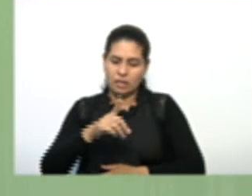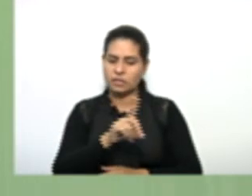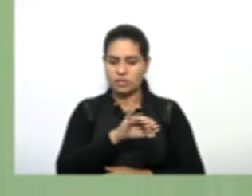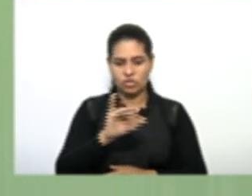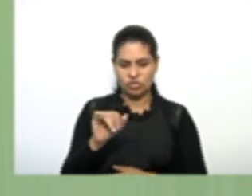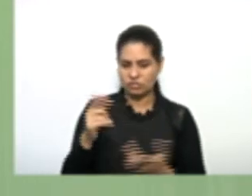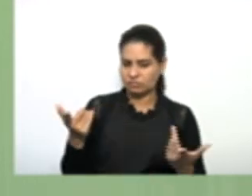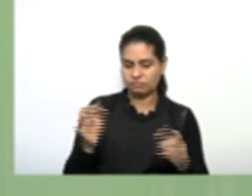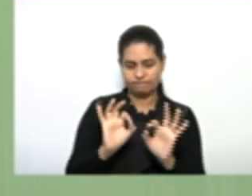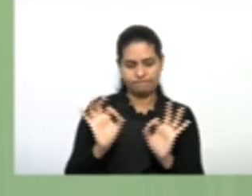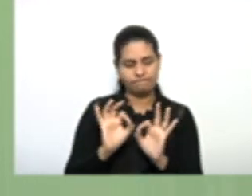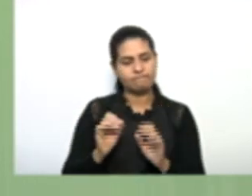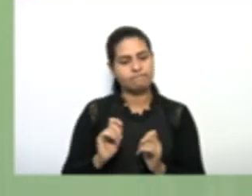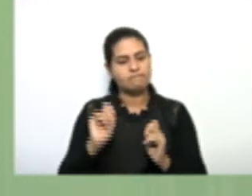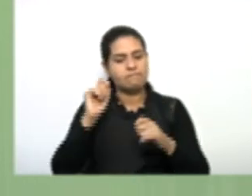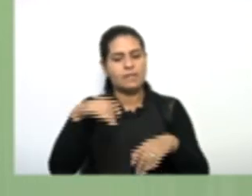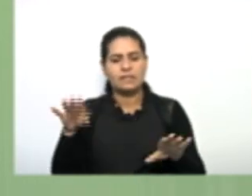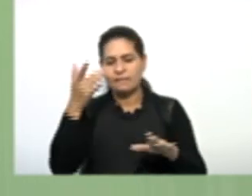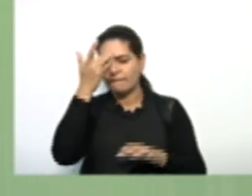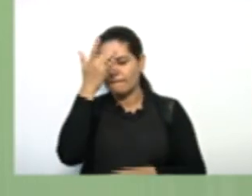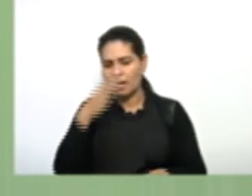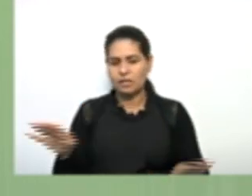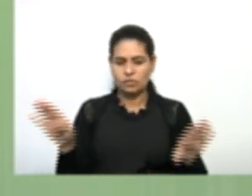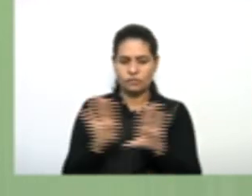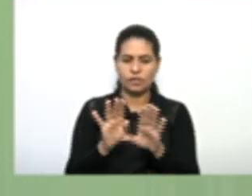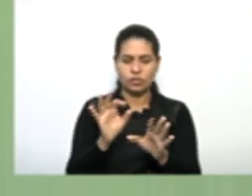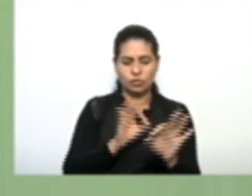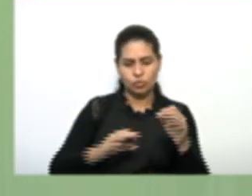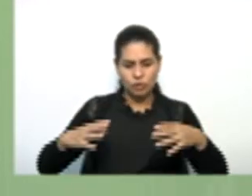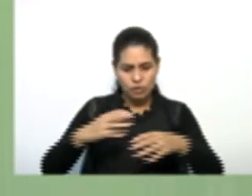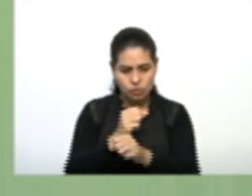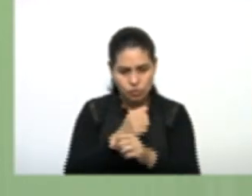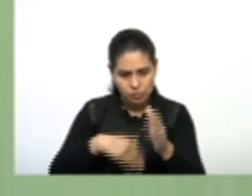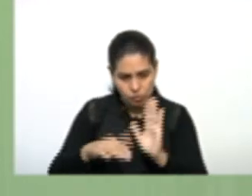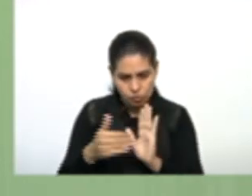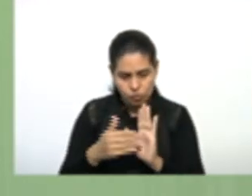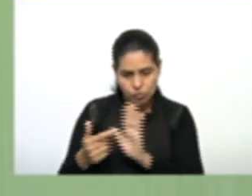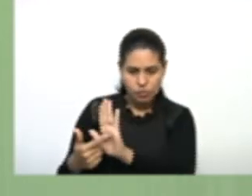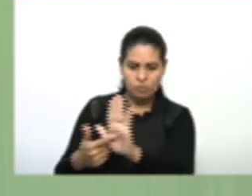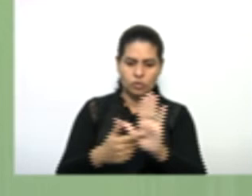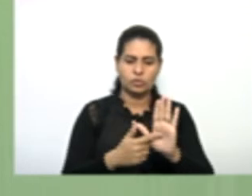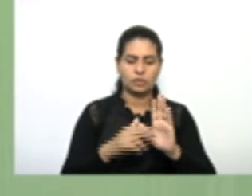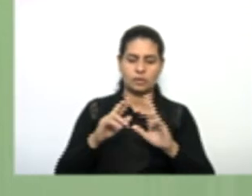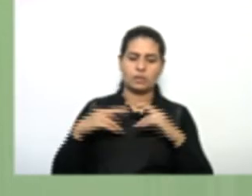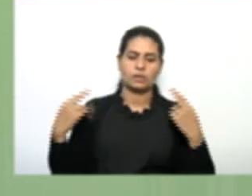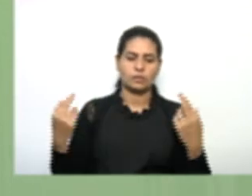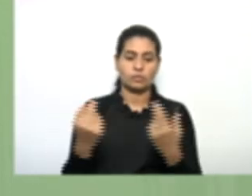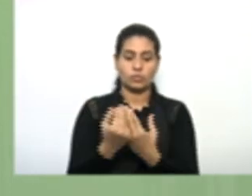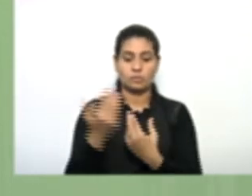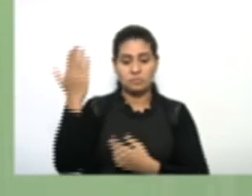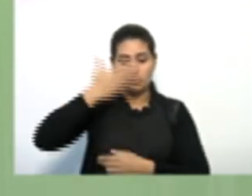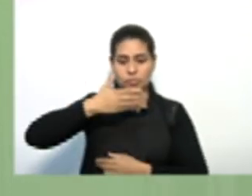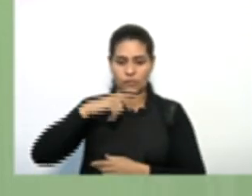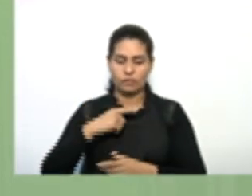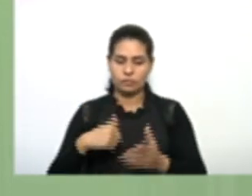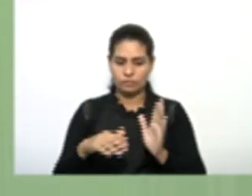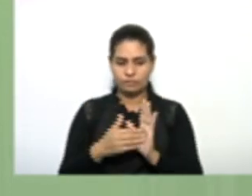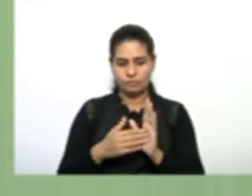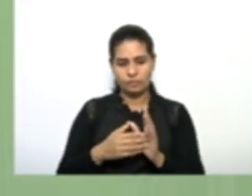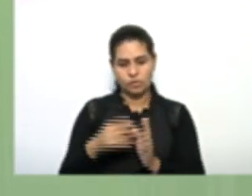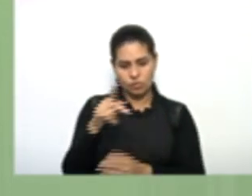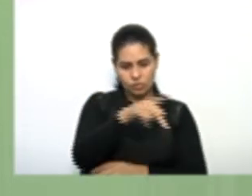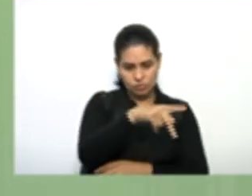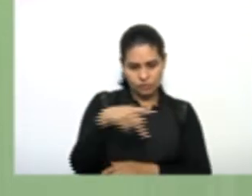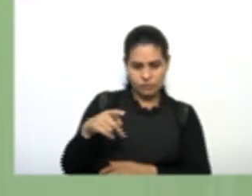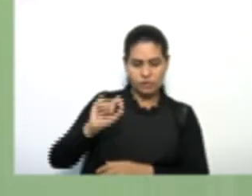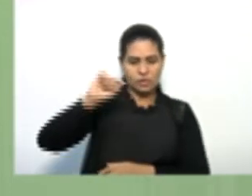jeito, né? E faz o fechamento das contas de prestação para os cooperados em assembleia, no geral. Como o professor Igor falou,